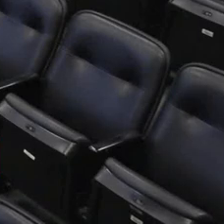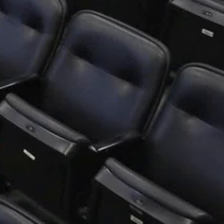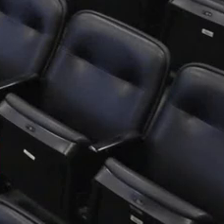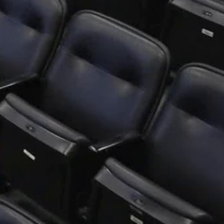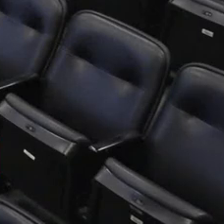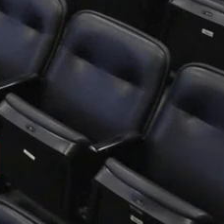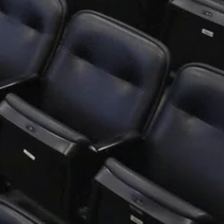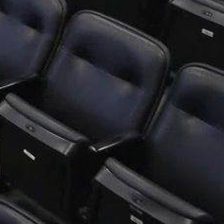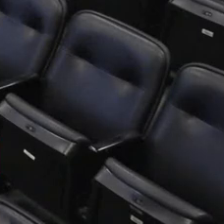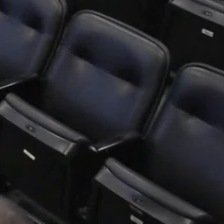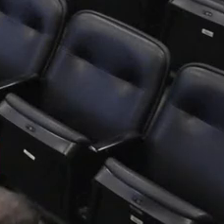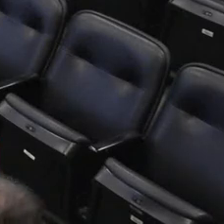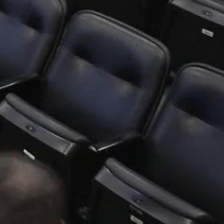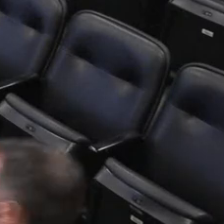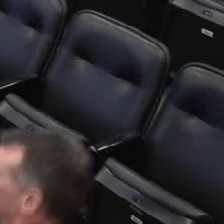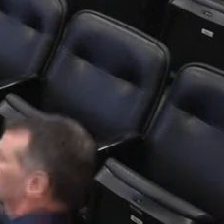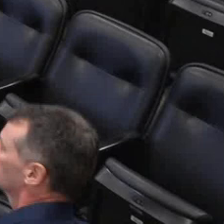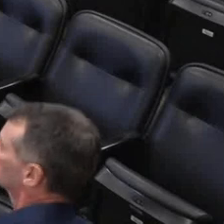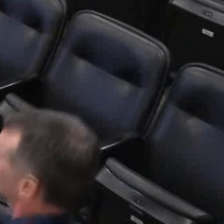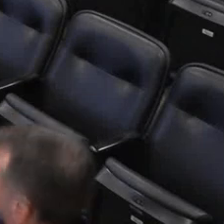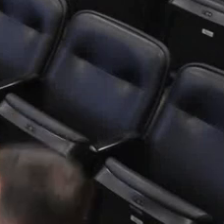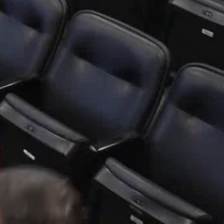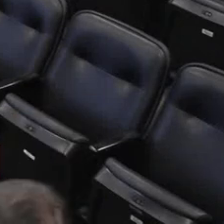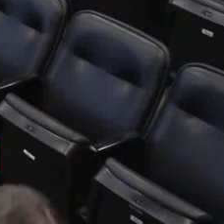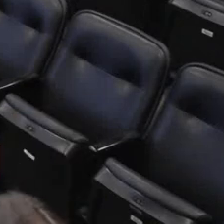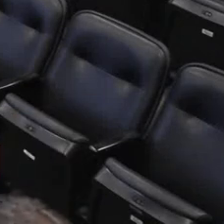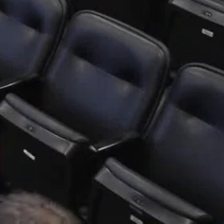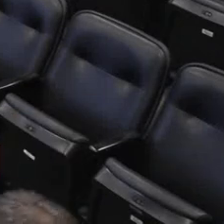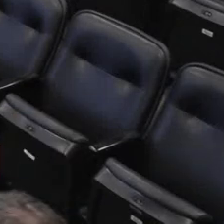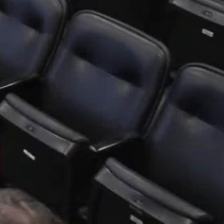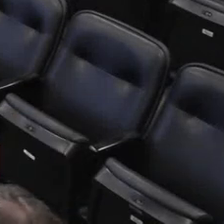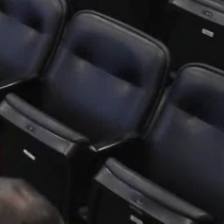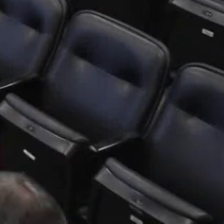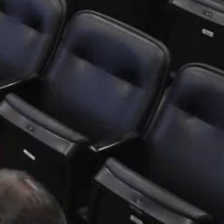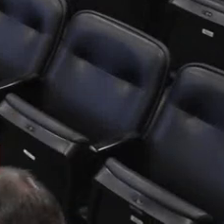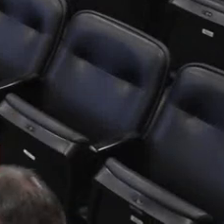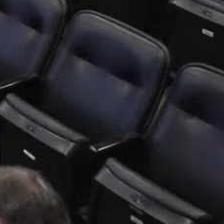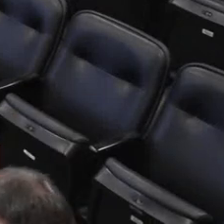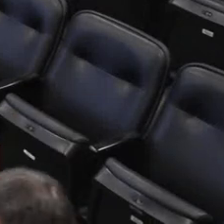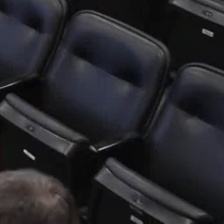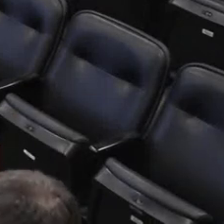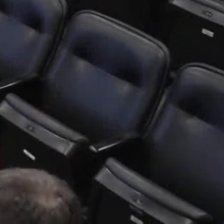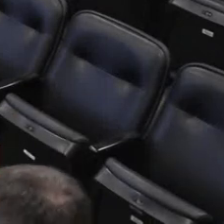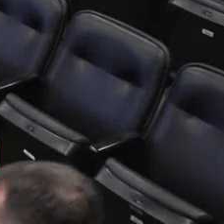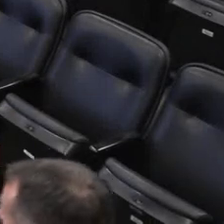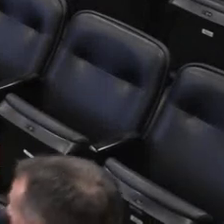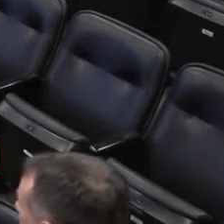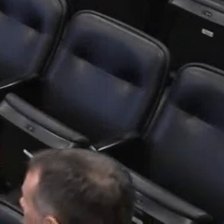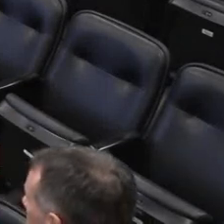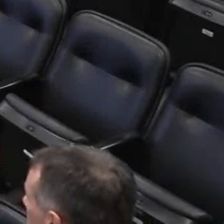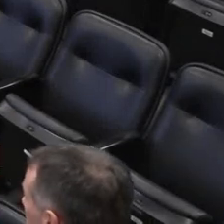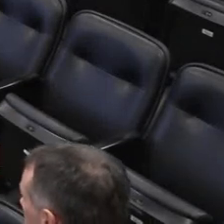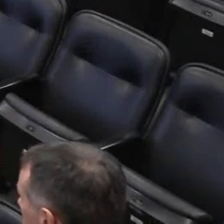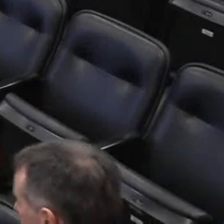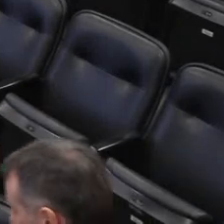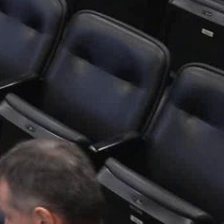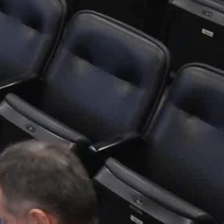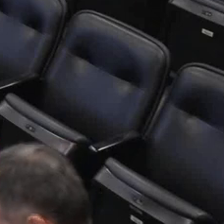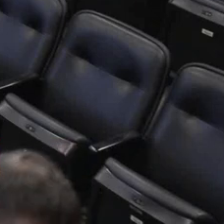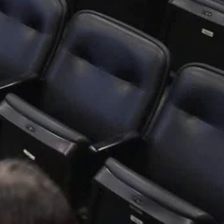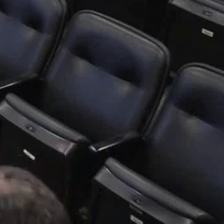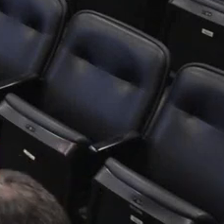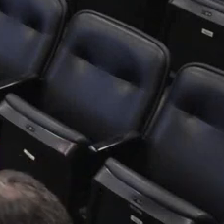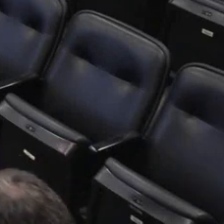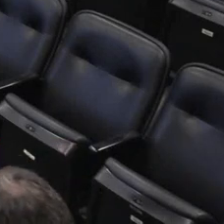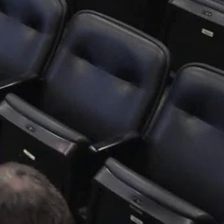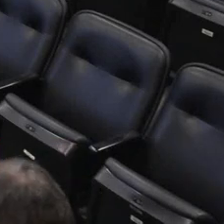na mão vou pedir para que vocês já que se apresentaram escolham uma pessoa que vai ser o representante